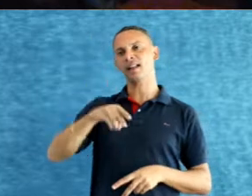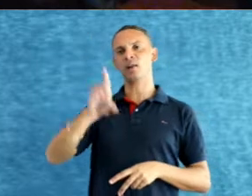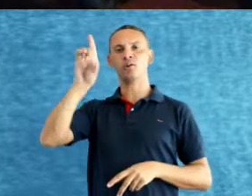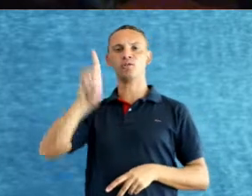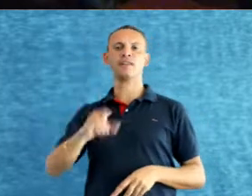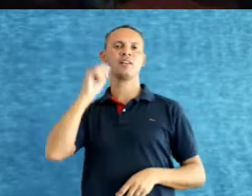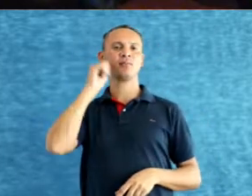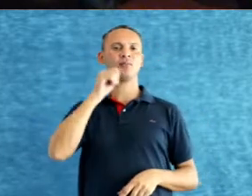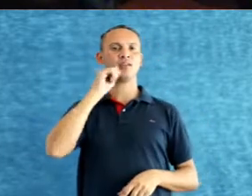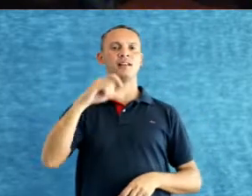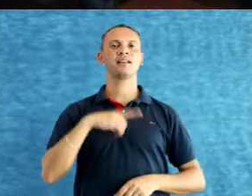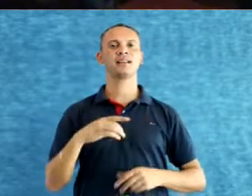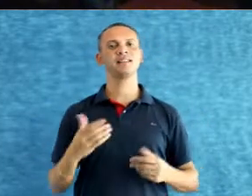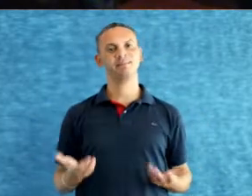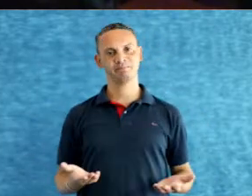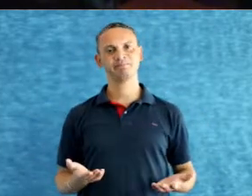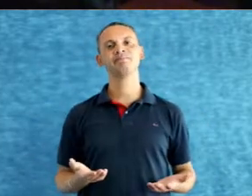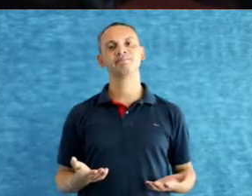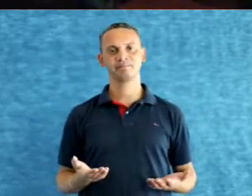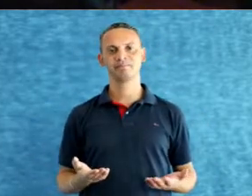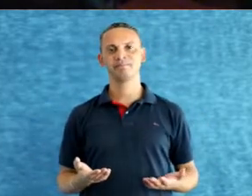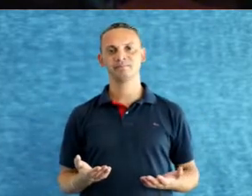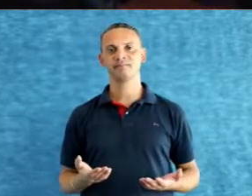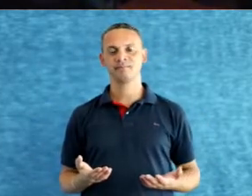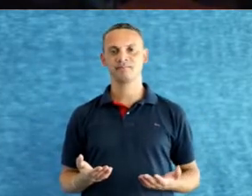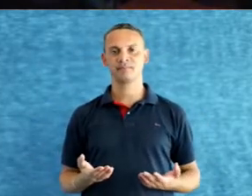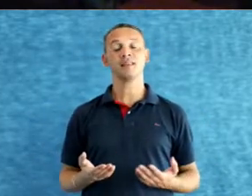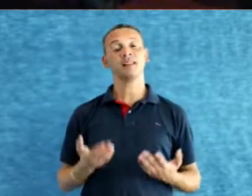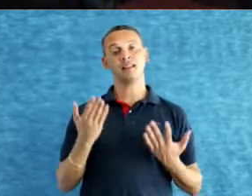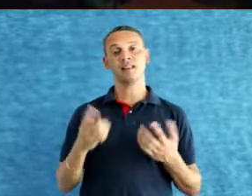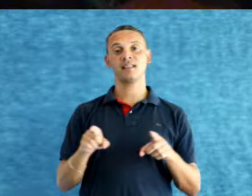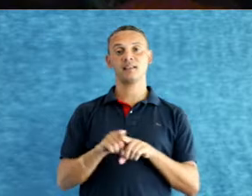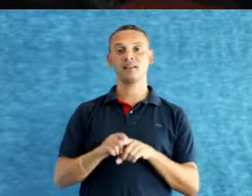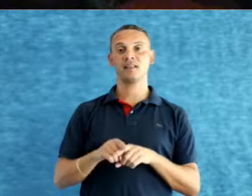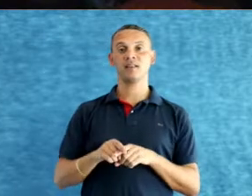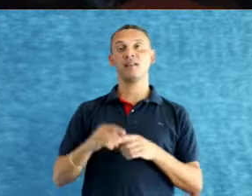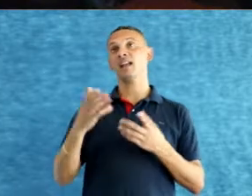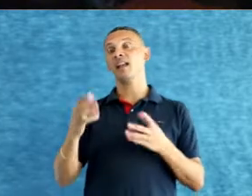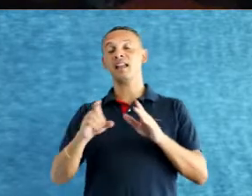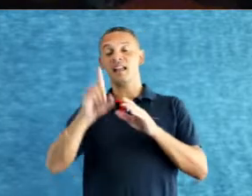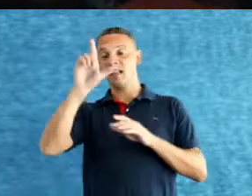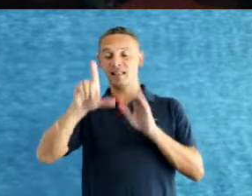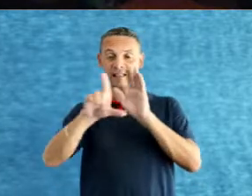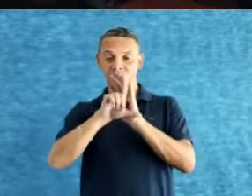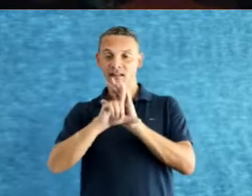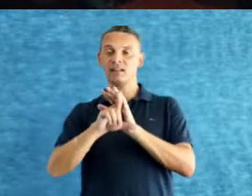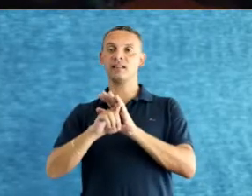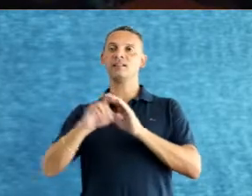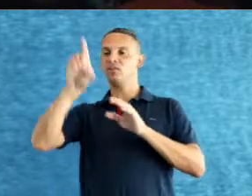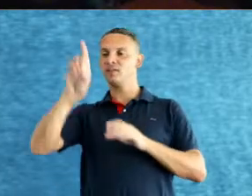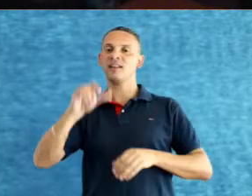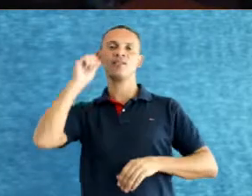fala que ele recebe o livro Troisane Italie, o livro da Itália, e ele comenta que será que a